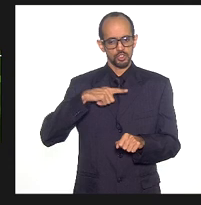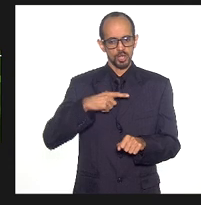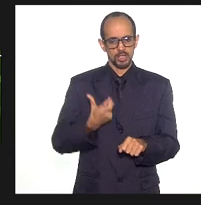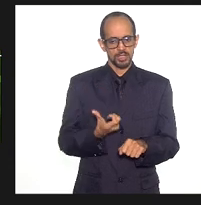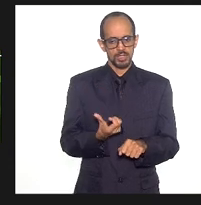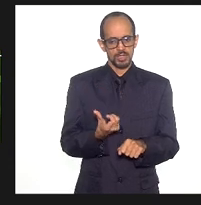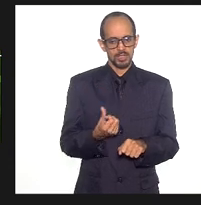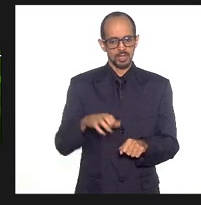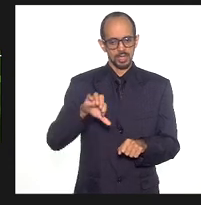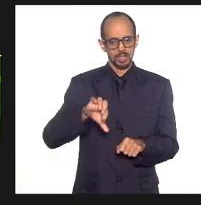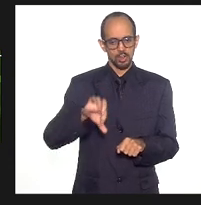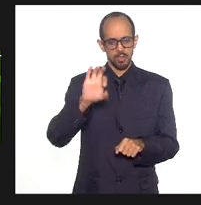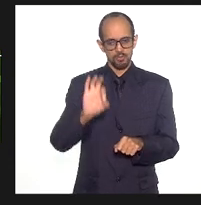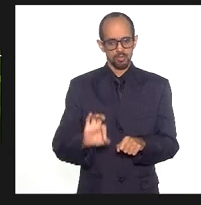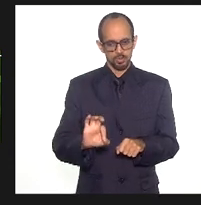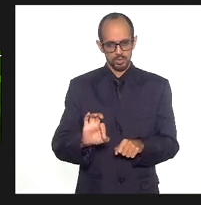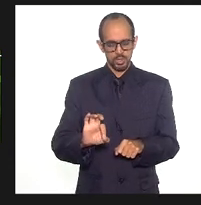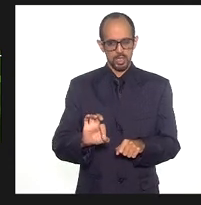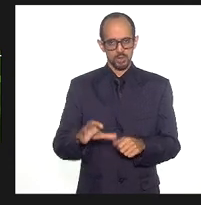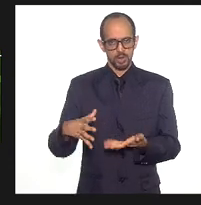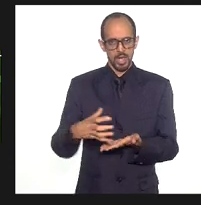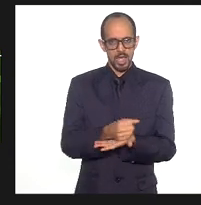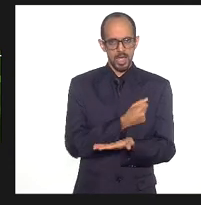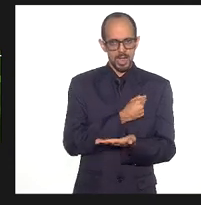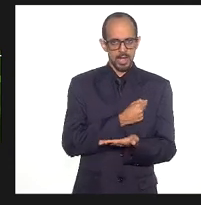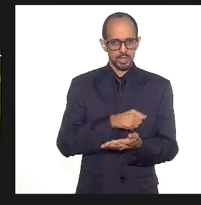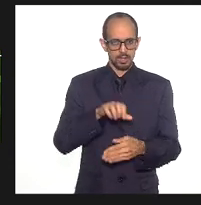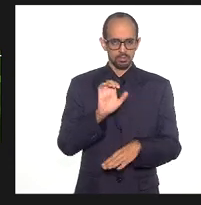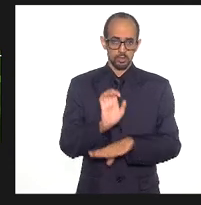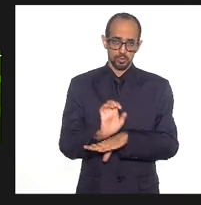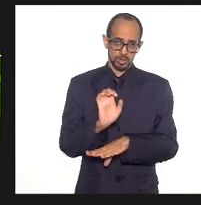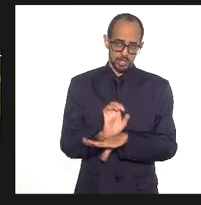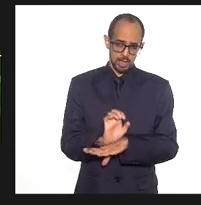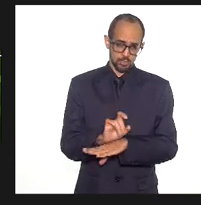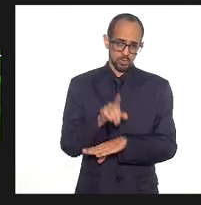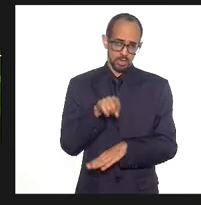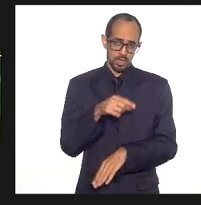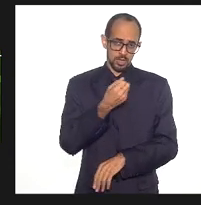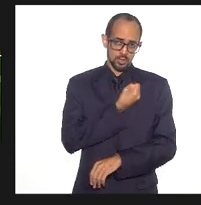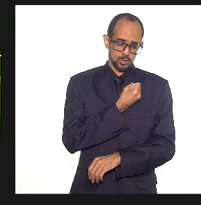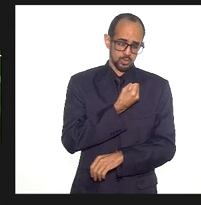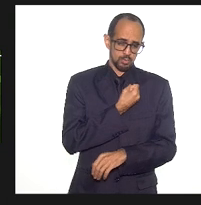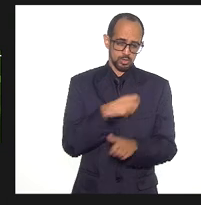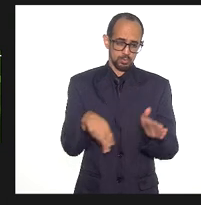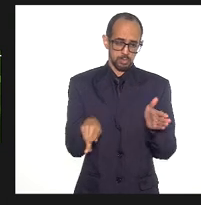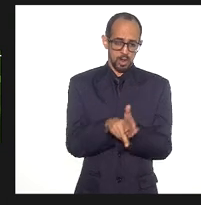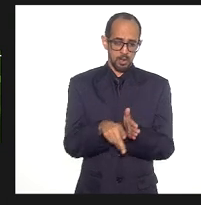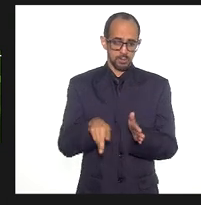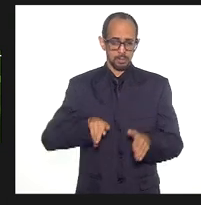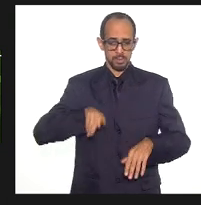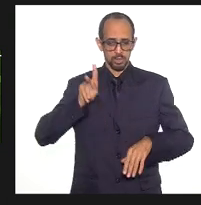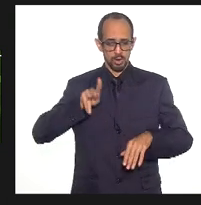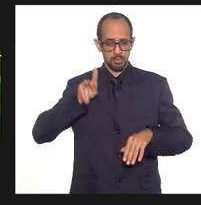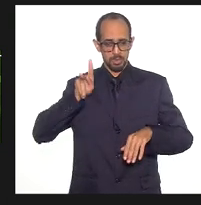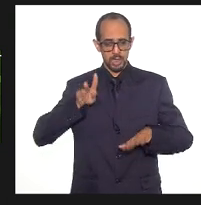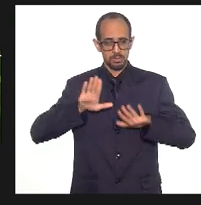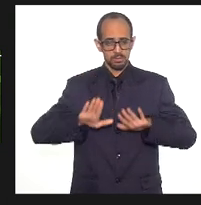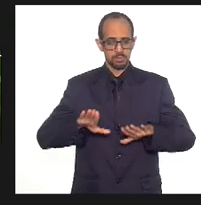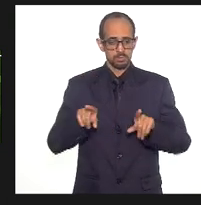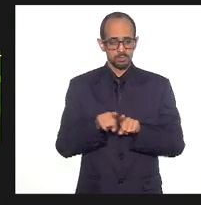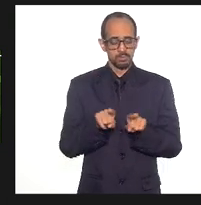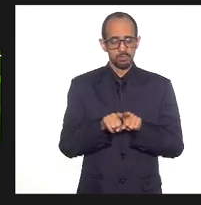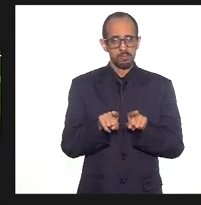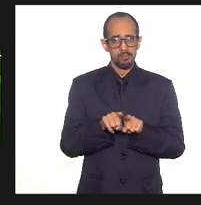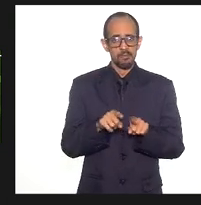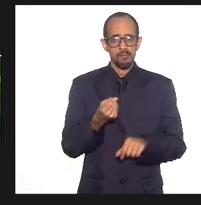69% do total arrecadado pelo Estado. Esses números são números fonte Petrobras, mas baseados também naqueles números